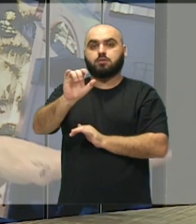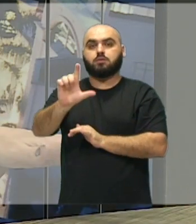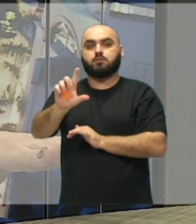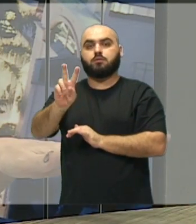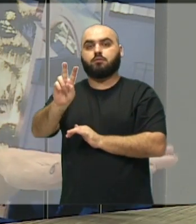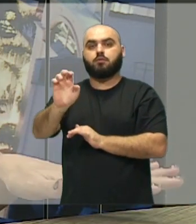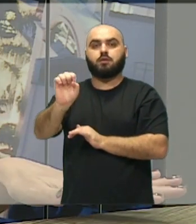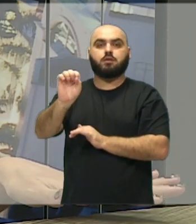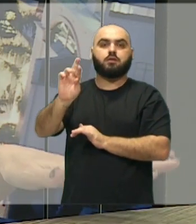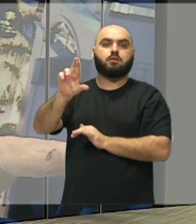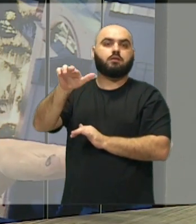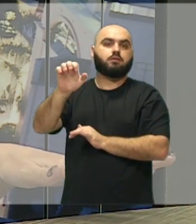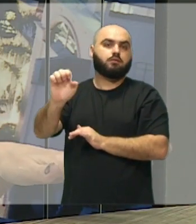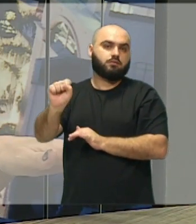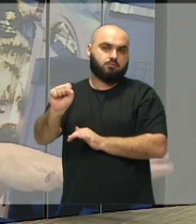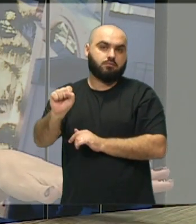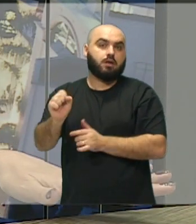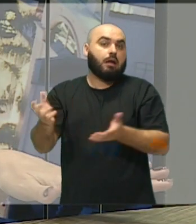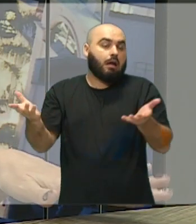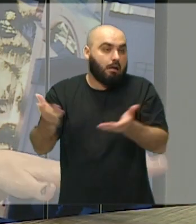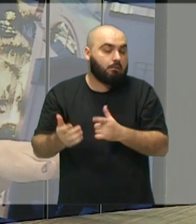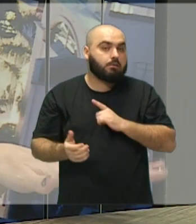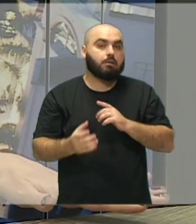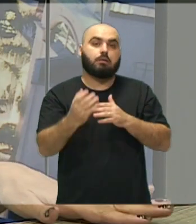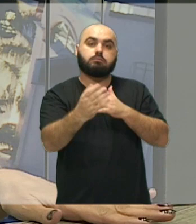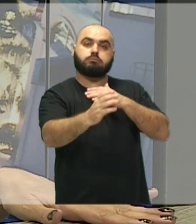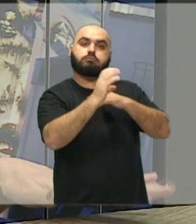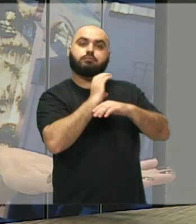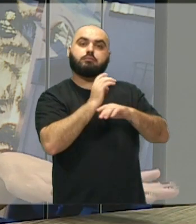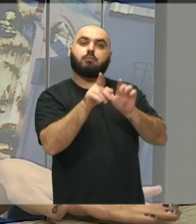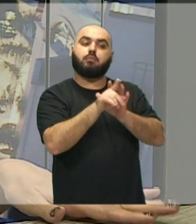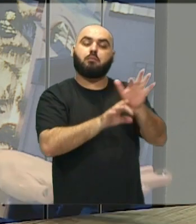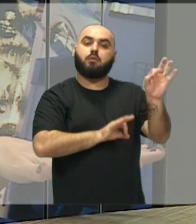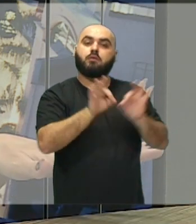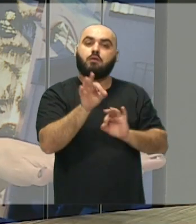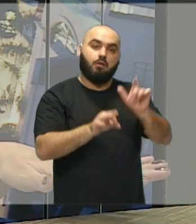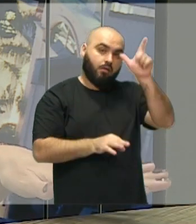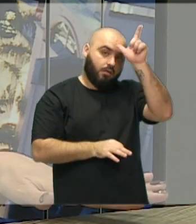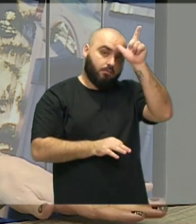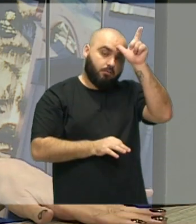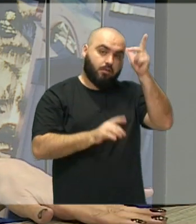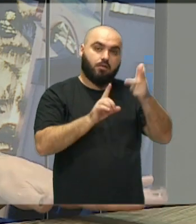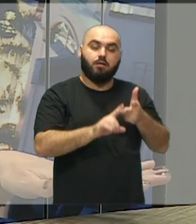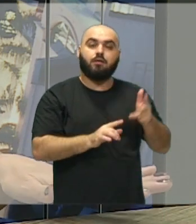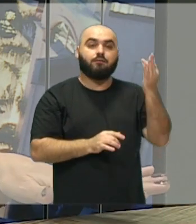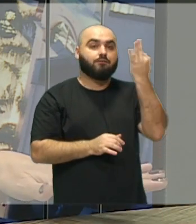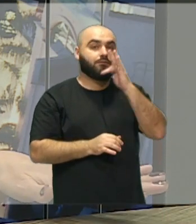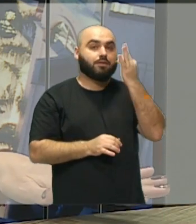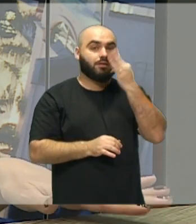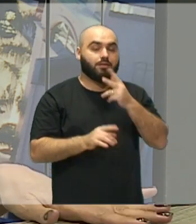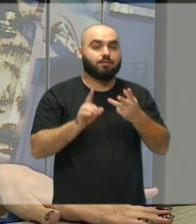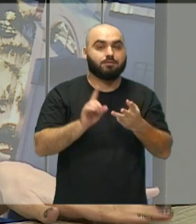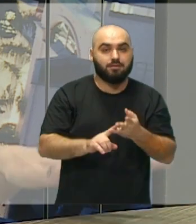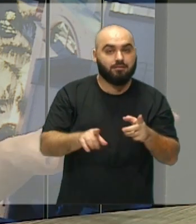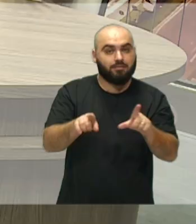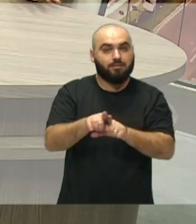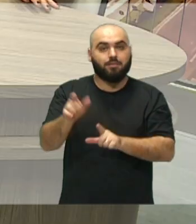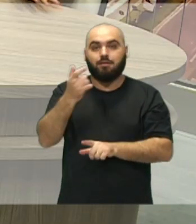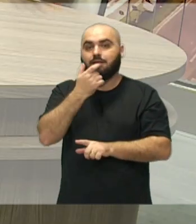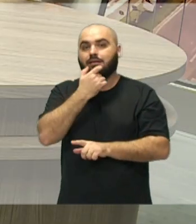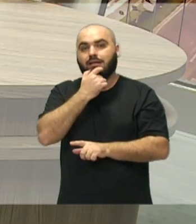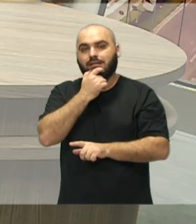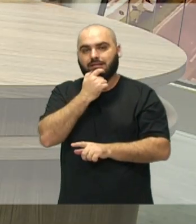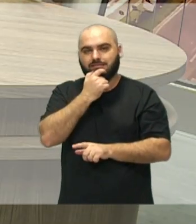recebe verbas de organizações da Alemanha, da França e da Inglaterra, onde